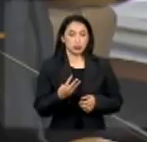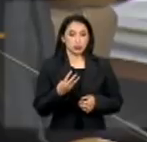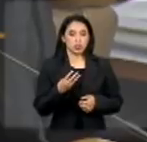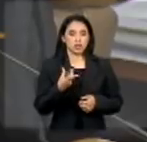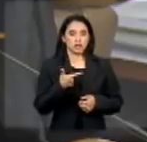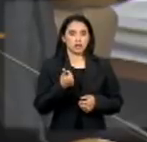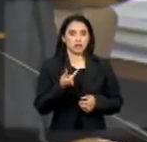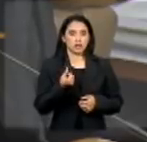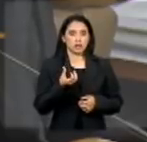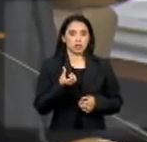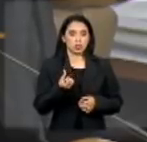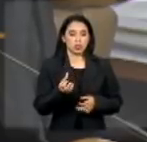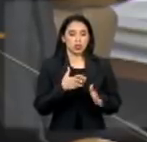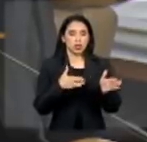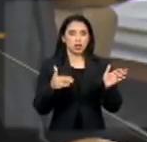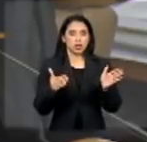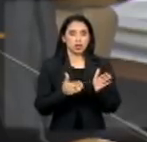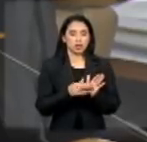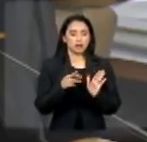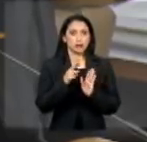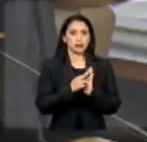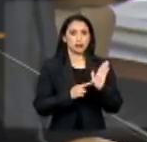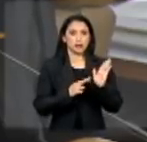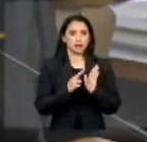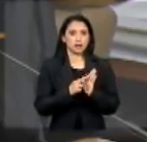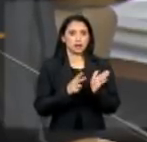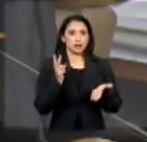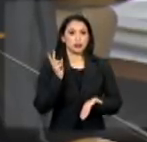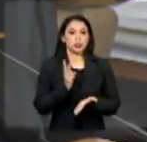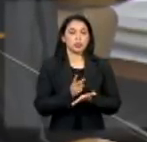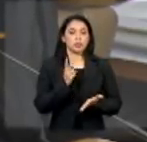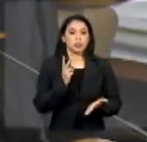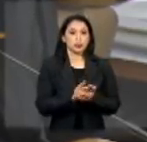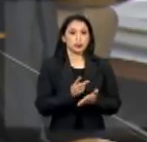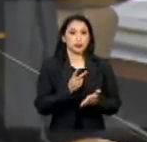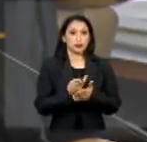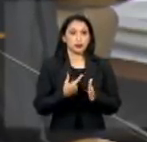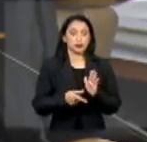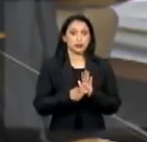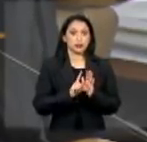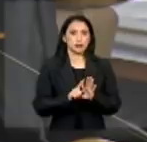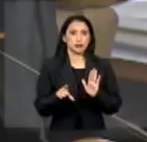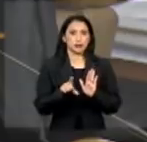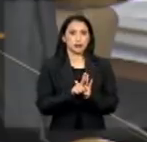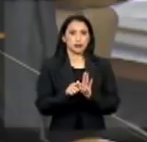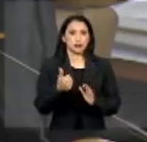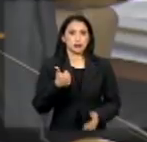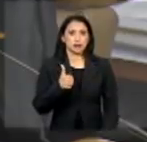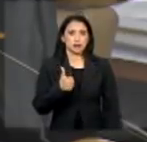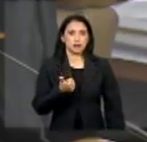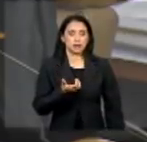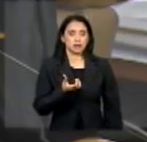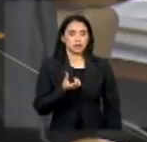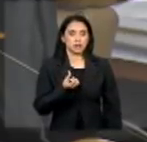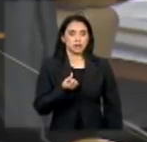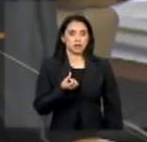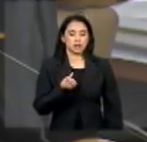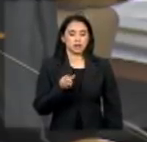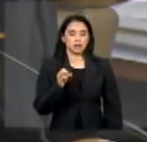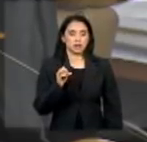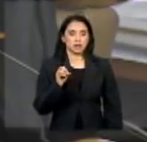todas essas normas são mesmo os anteriores à lei 11.719 de em